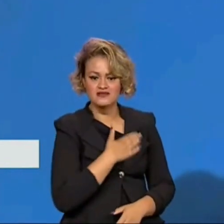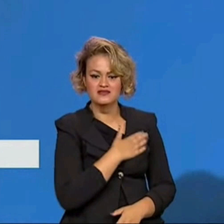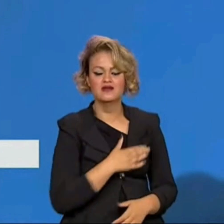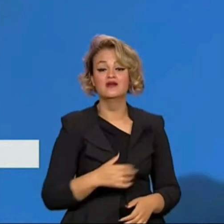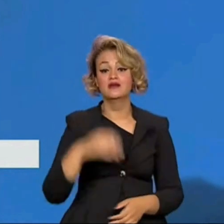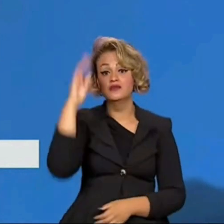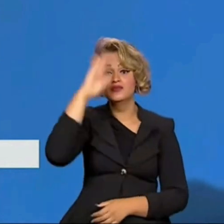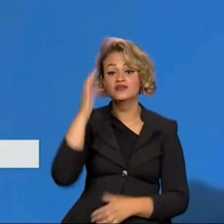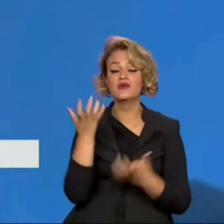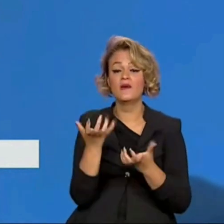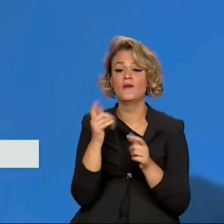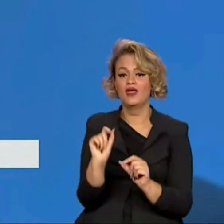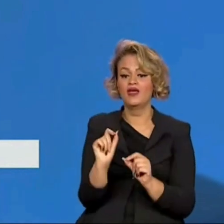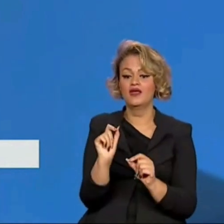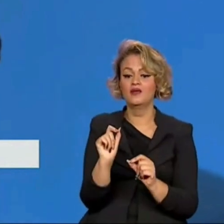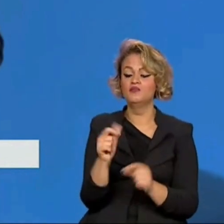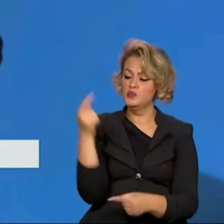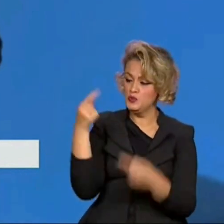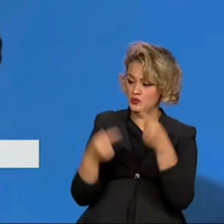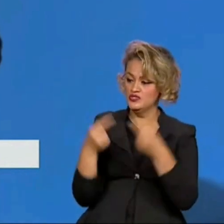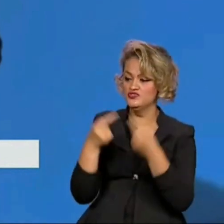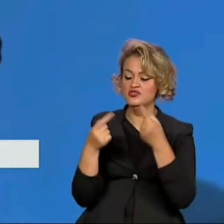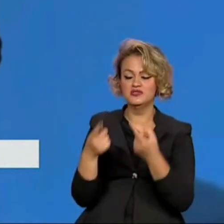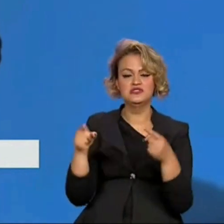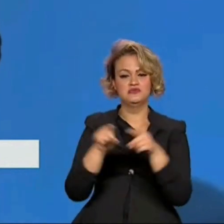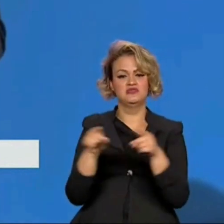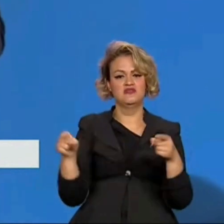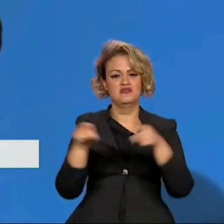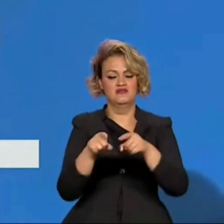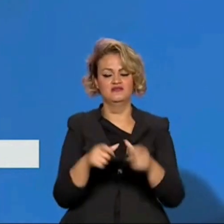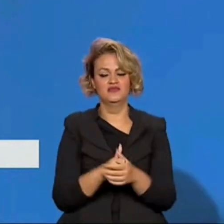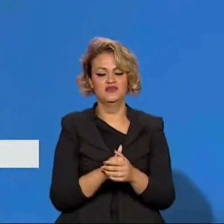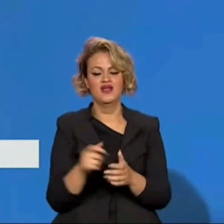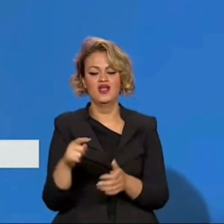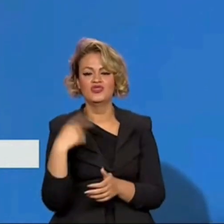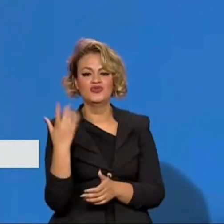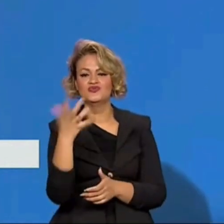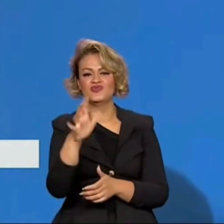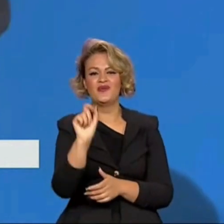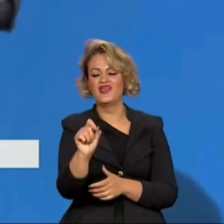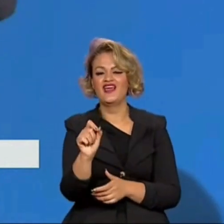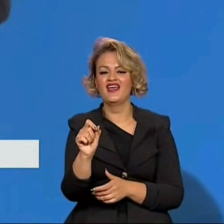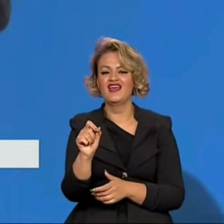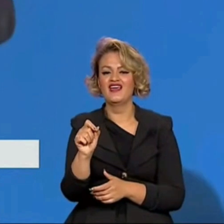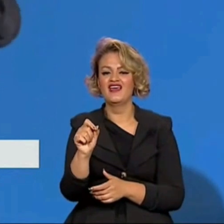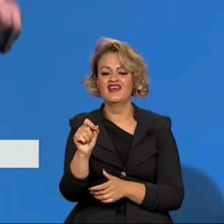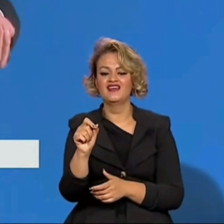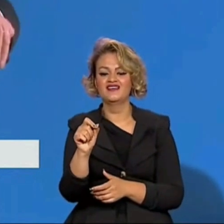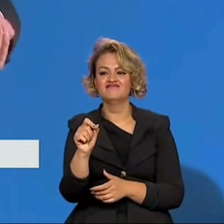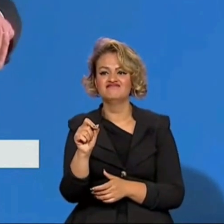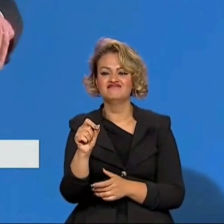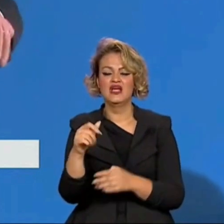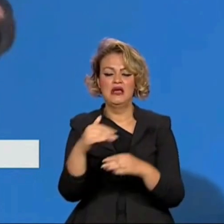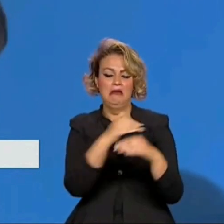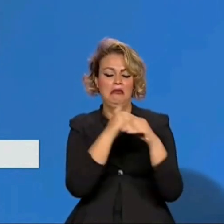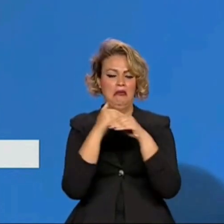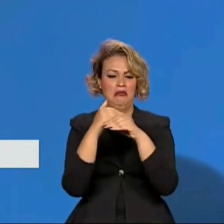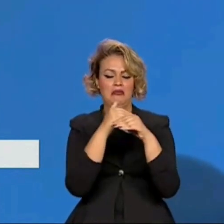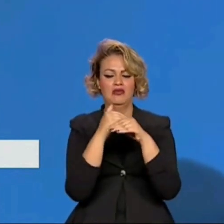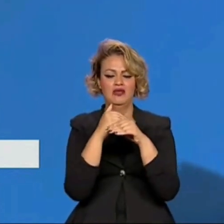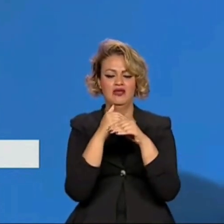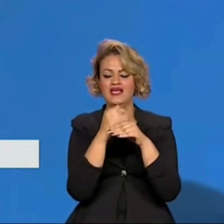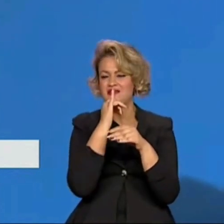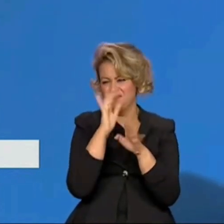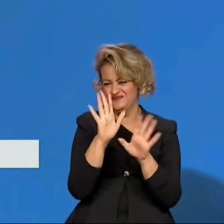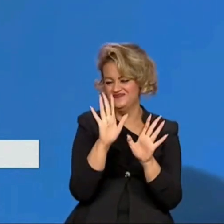construir definitivamente políticas de parceria. Nós não queremos relações hegemônicas com ninguém. Não é